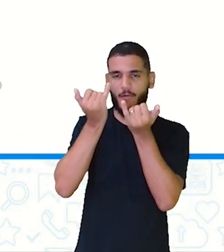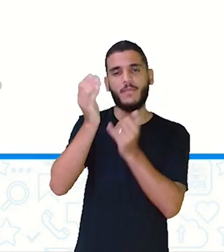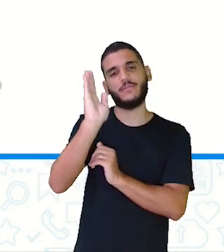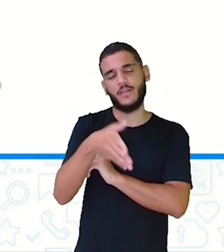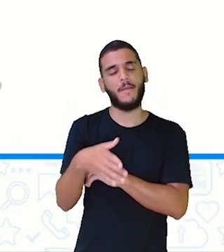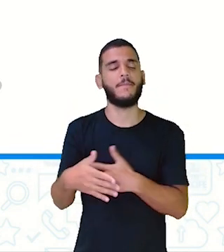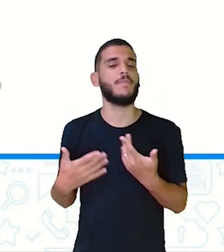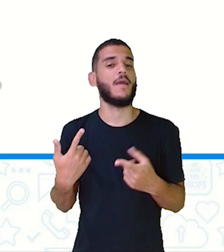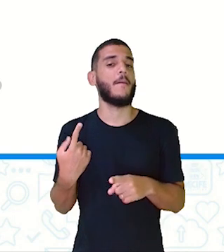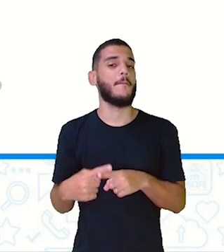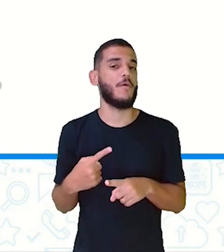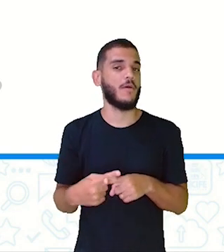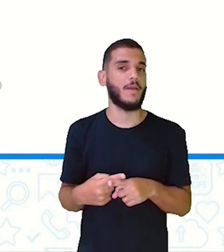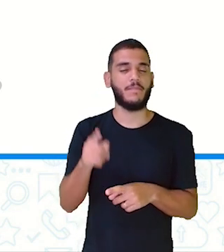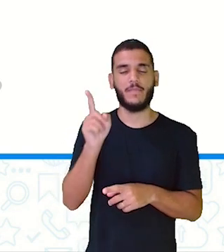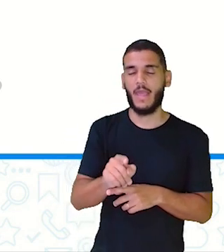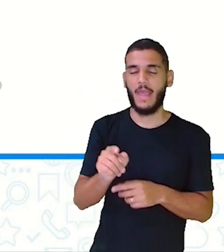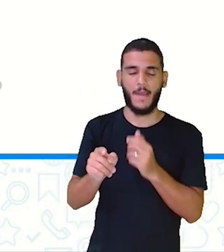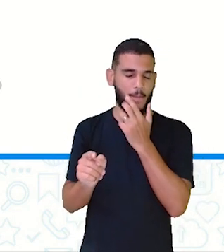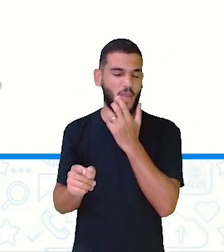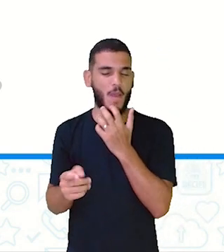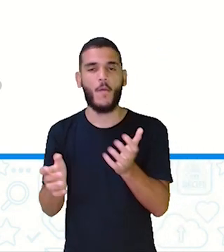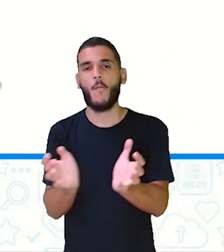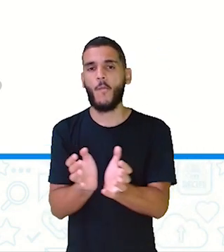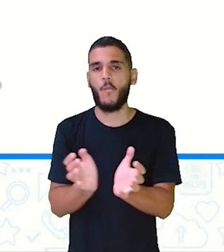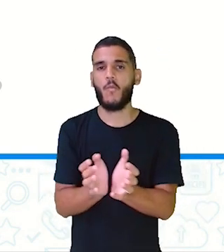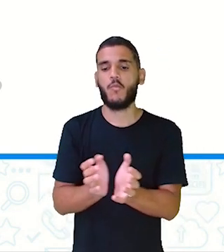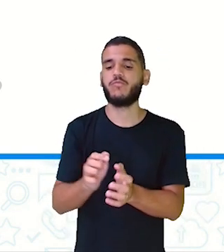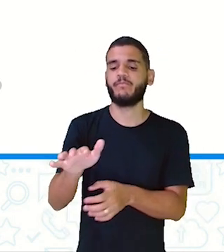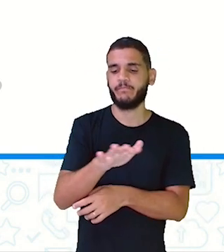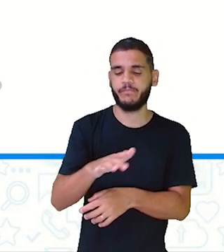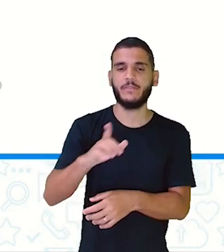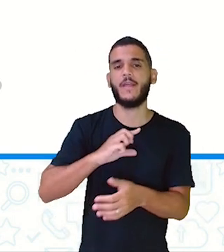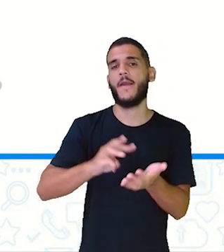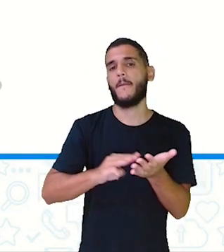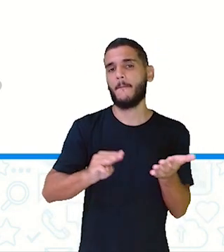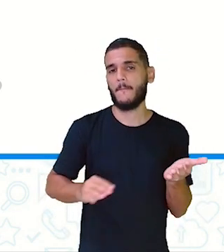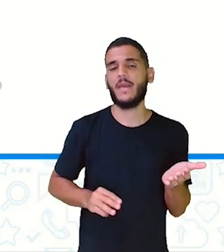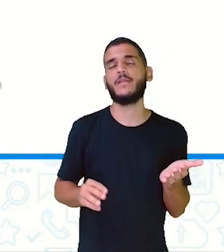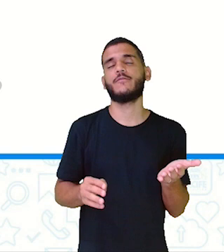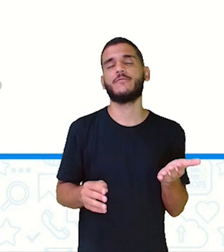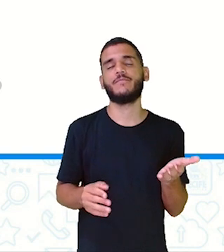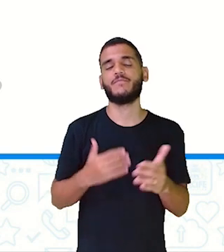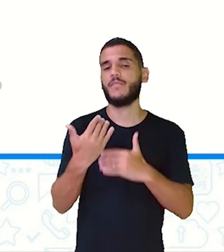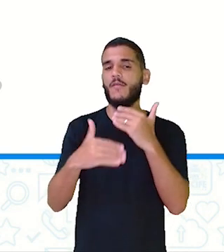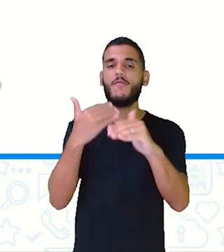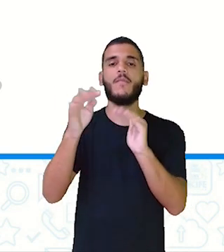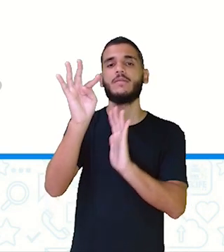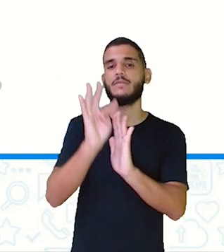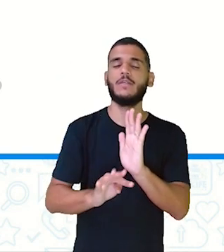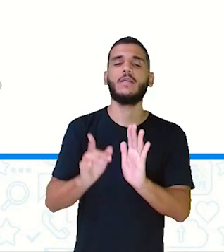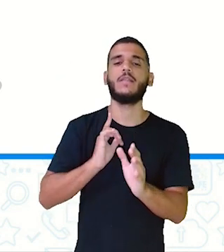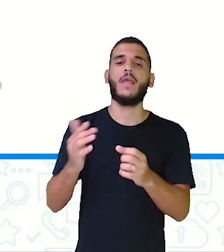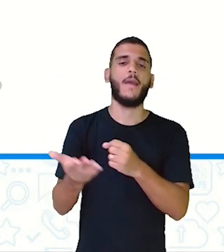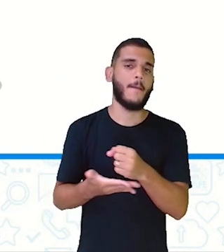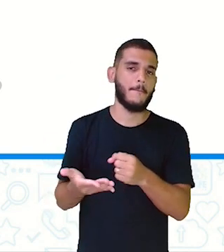o público é um público em geral, utilizando um método de desenvolvimento textual baseado no critério básico ao